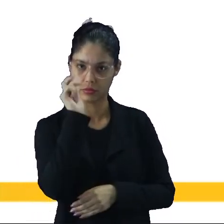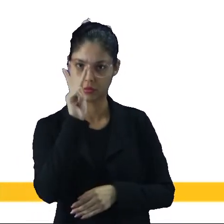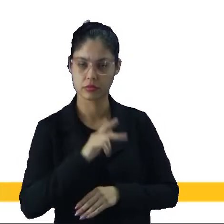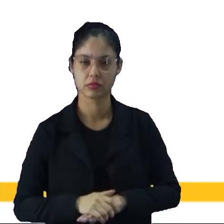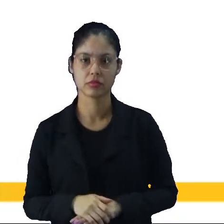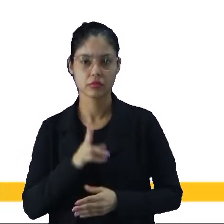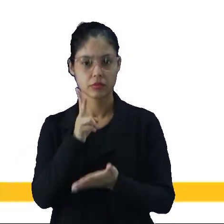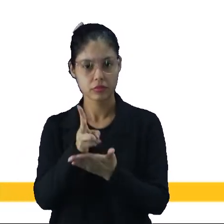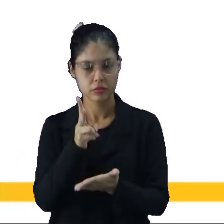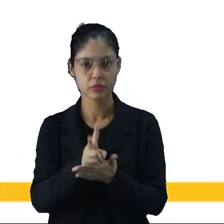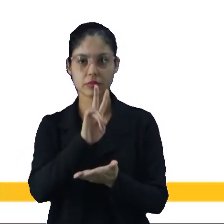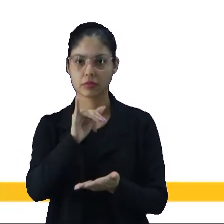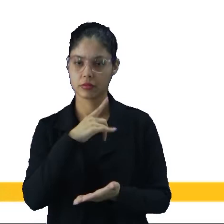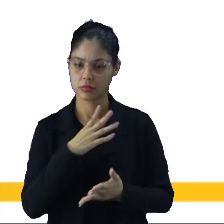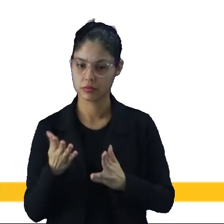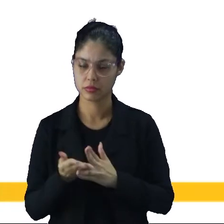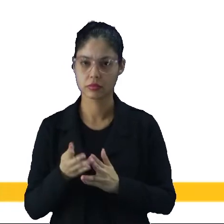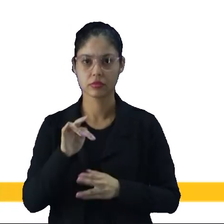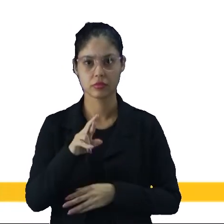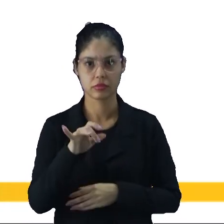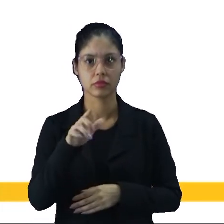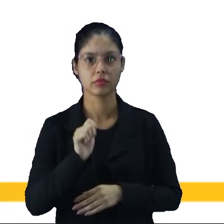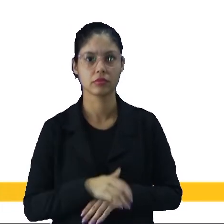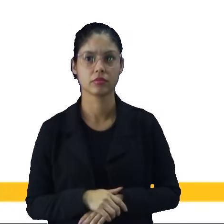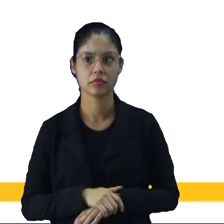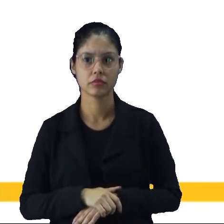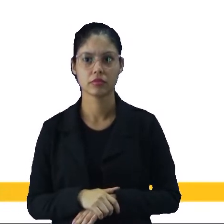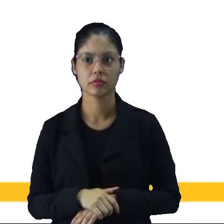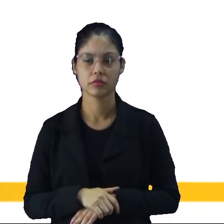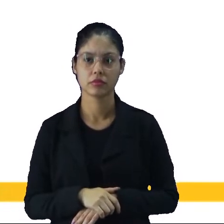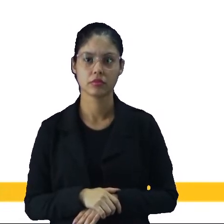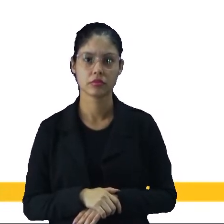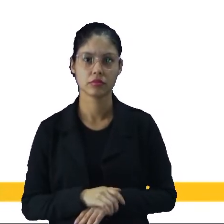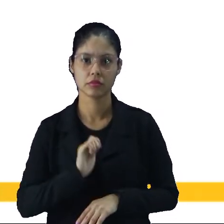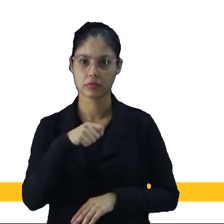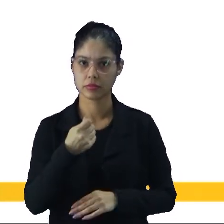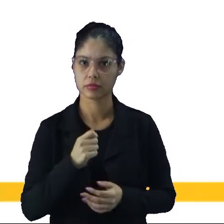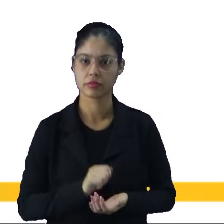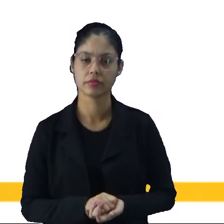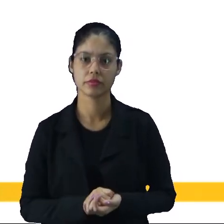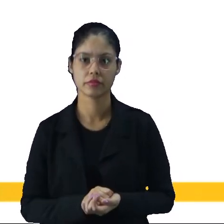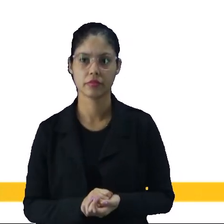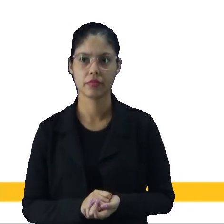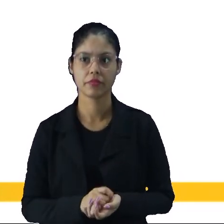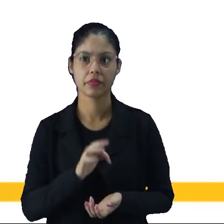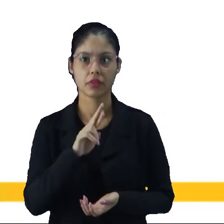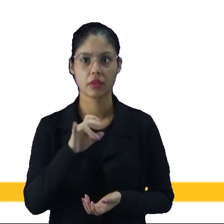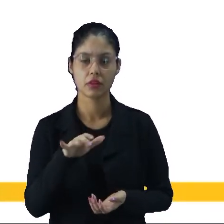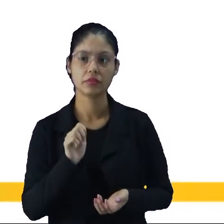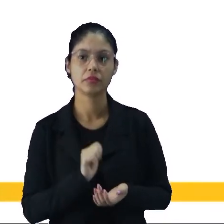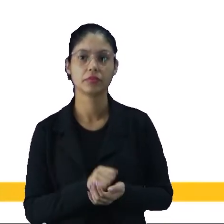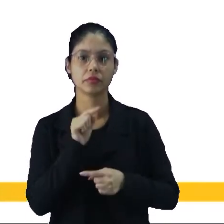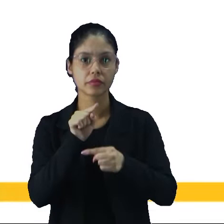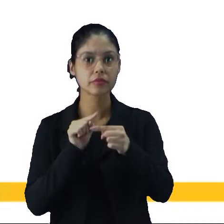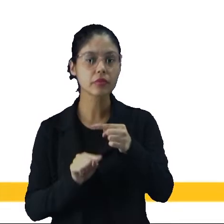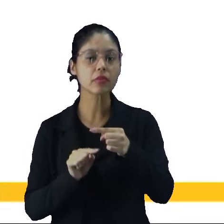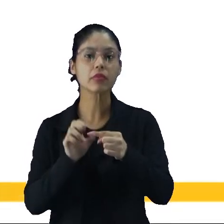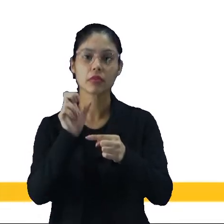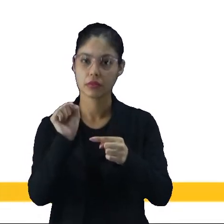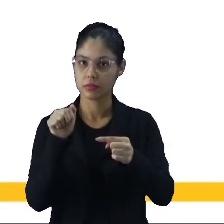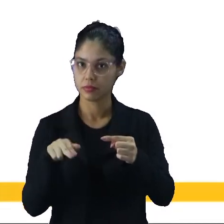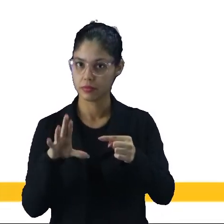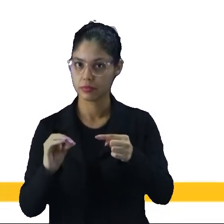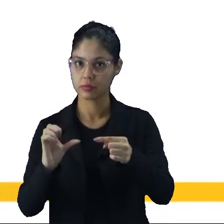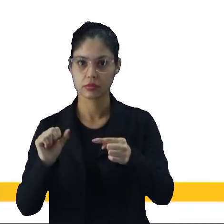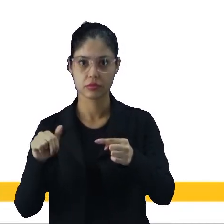Ó, ela sempre vai estar se repetindo, por isso que ela é periódica. Sinal. Tangente. Tangente é dividir seno por